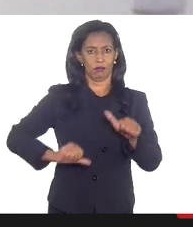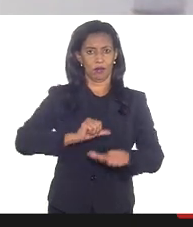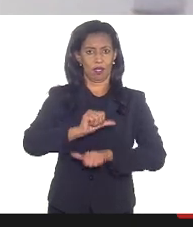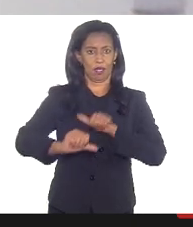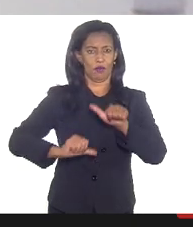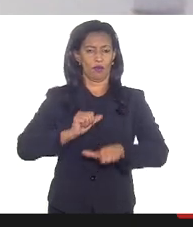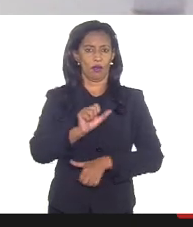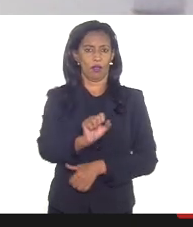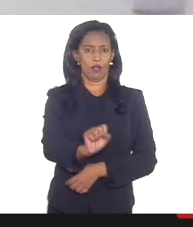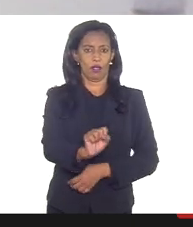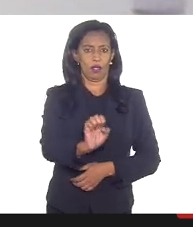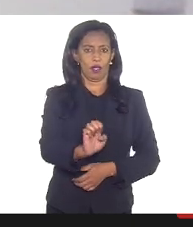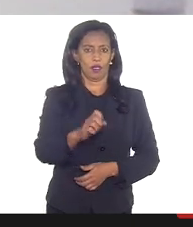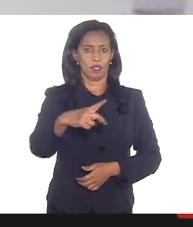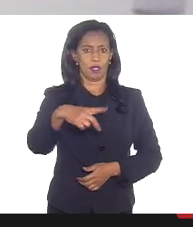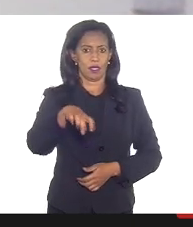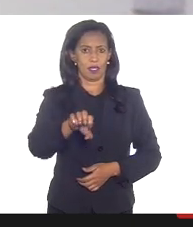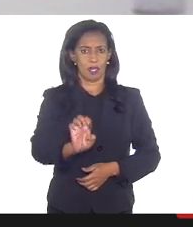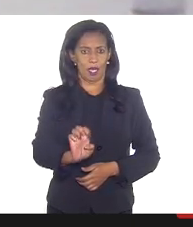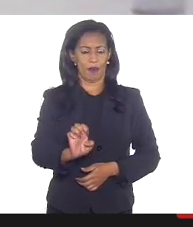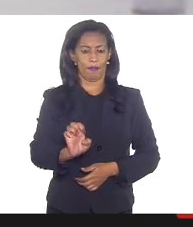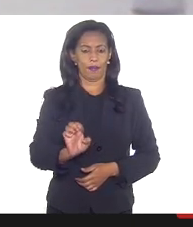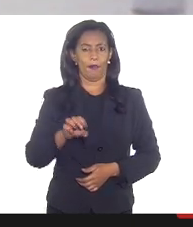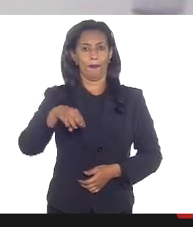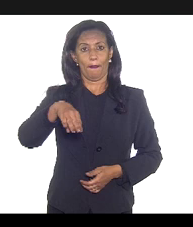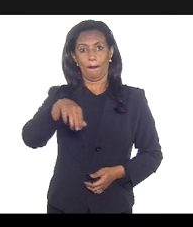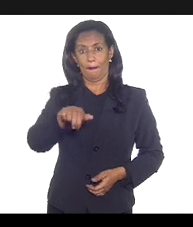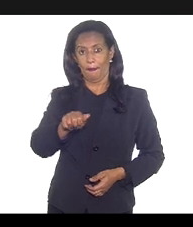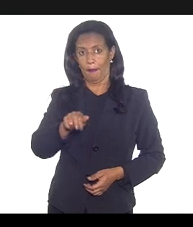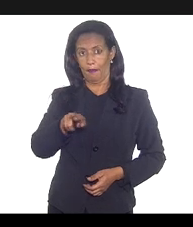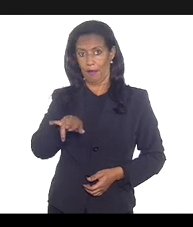CEP, o Matheus Ramos e a Rosilene Almeida.